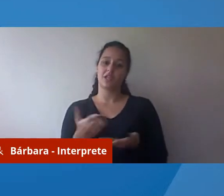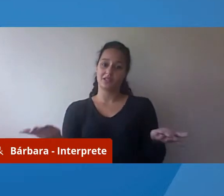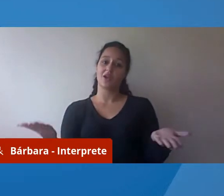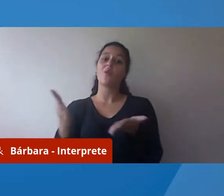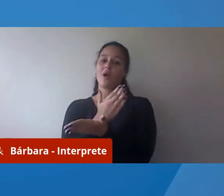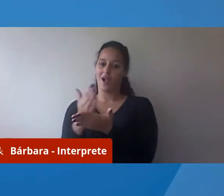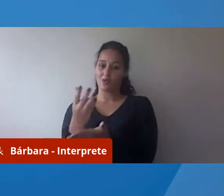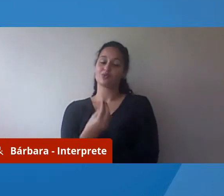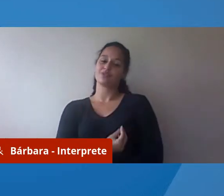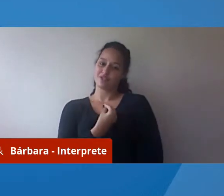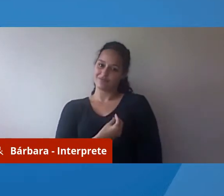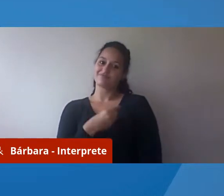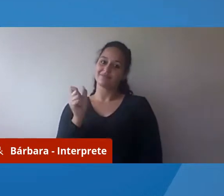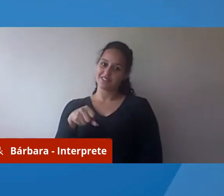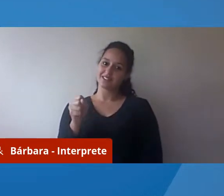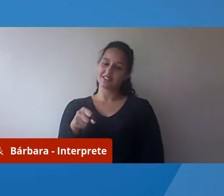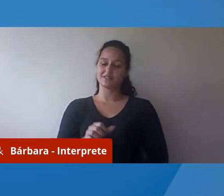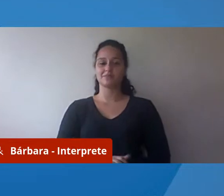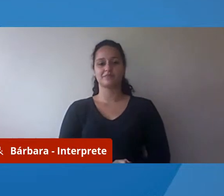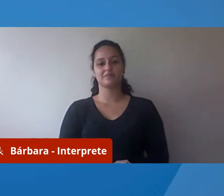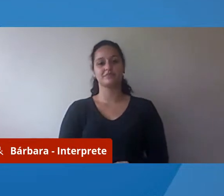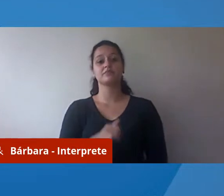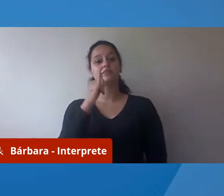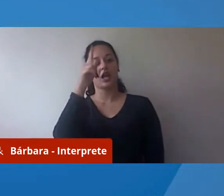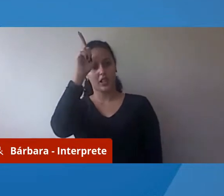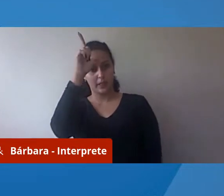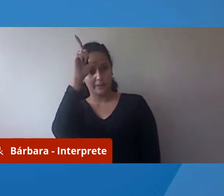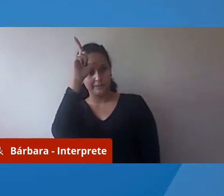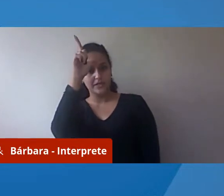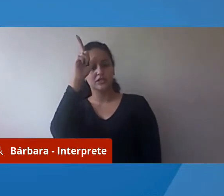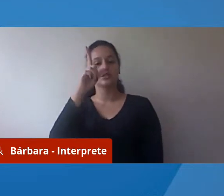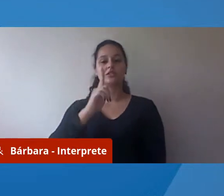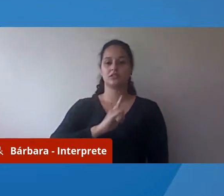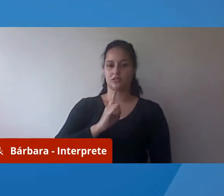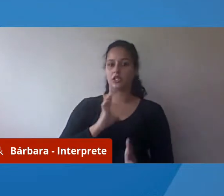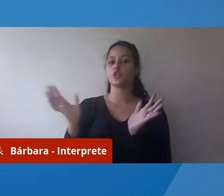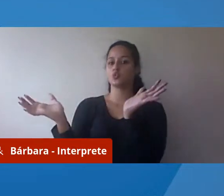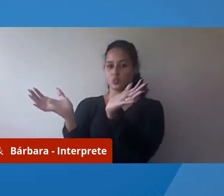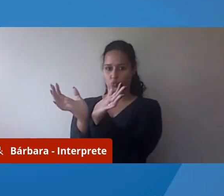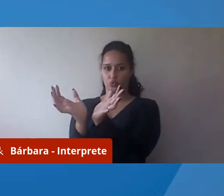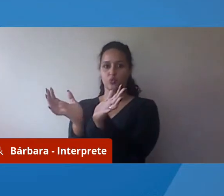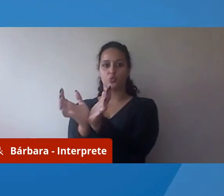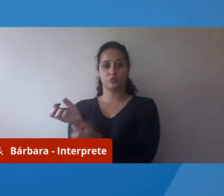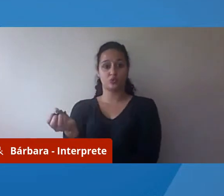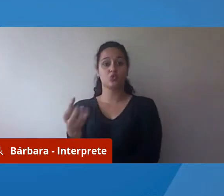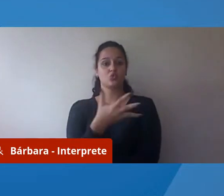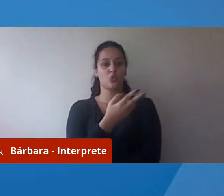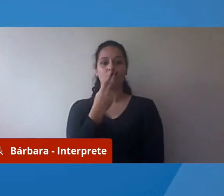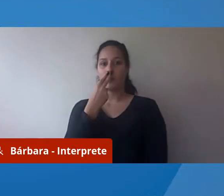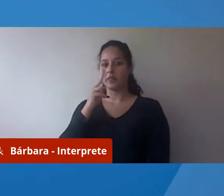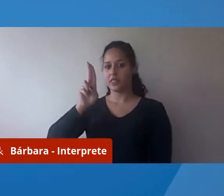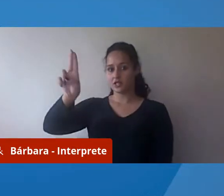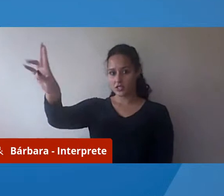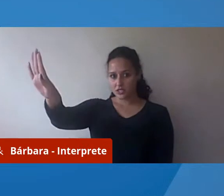países também. Na Alemanha existem grupos neonazistas. Não são muito grandes, mas existem.